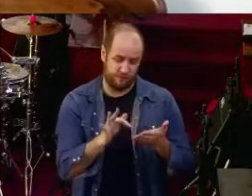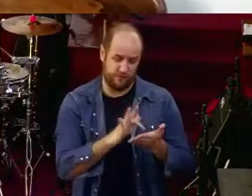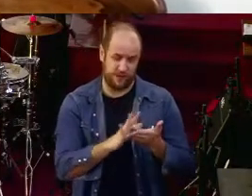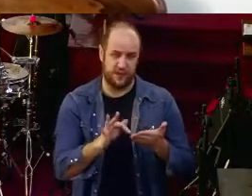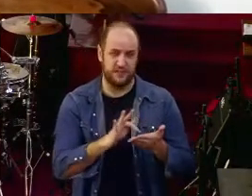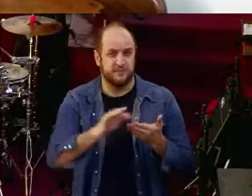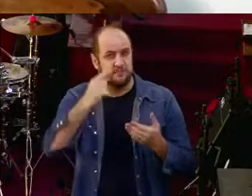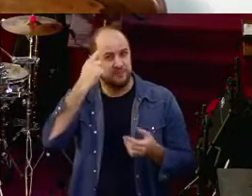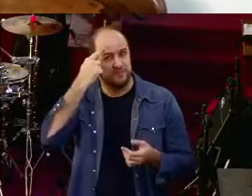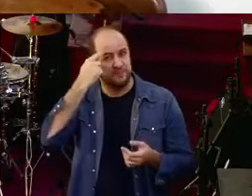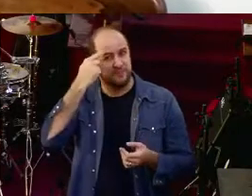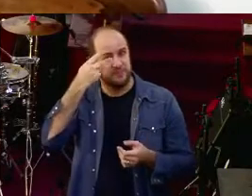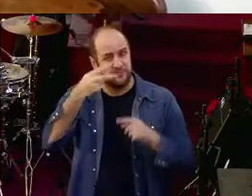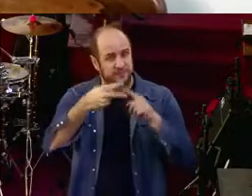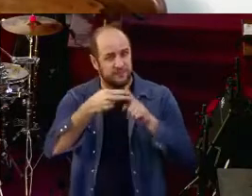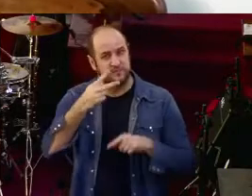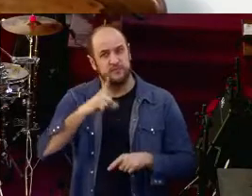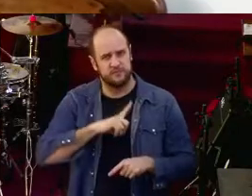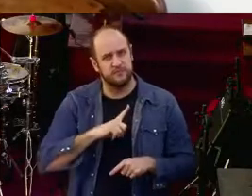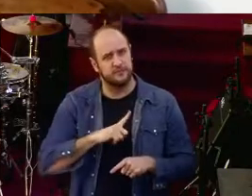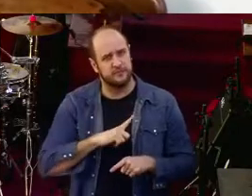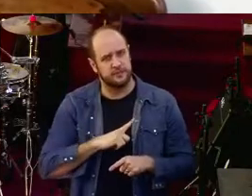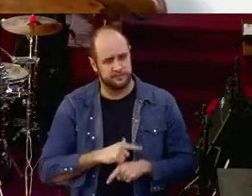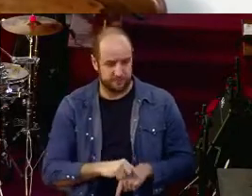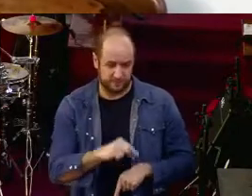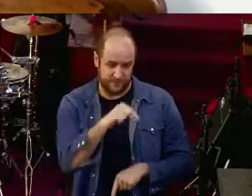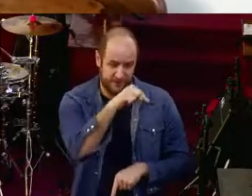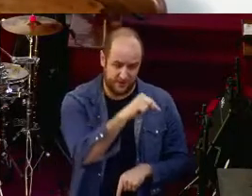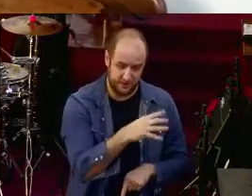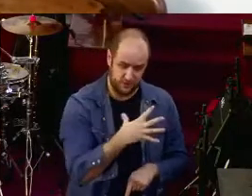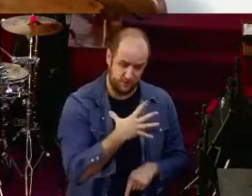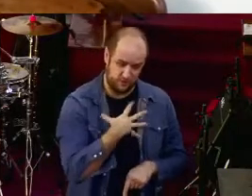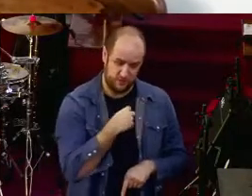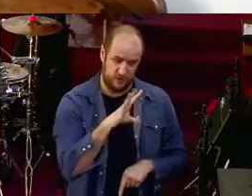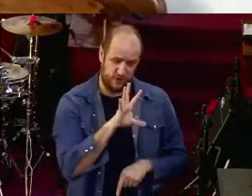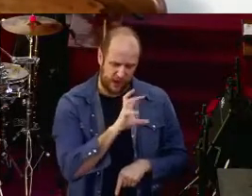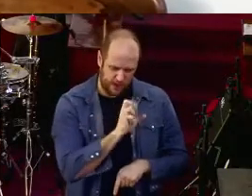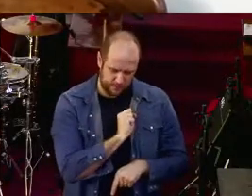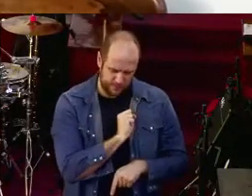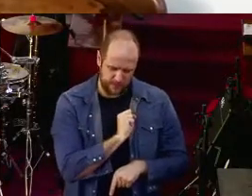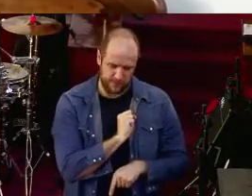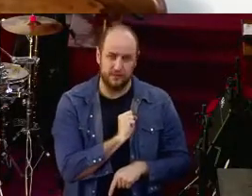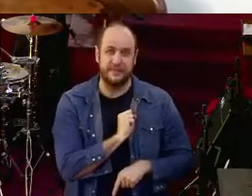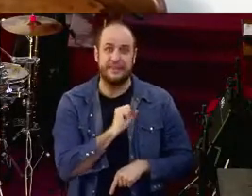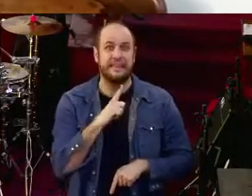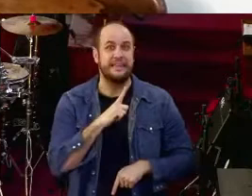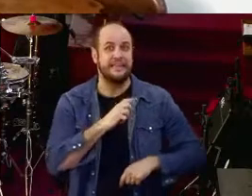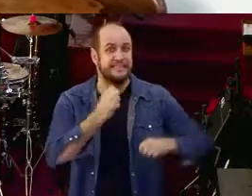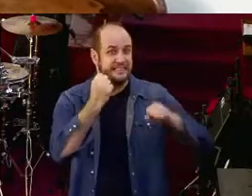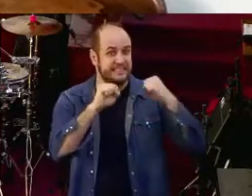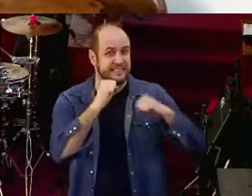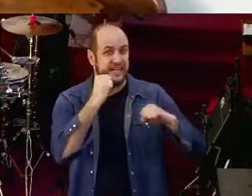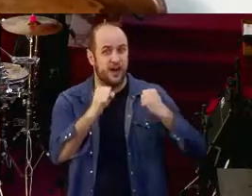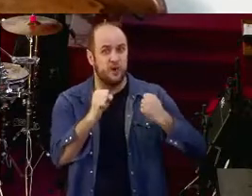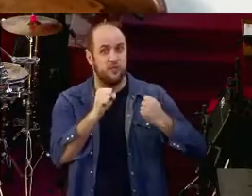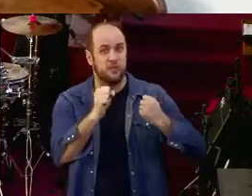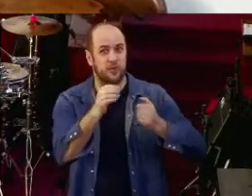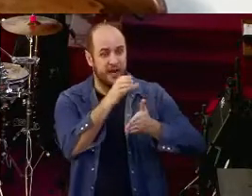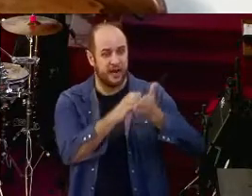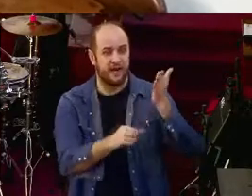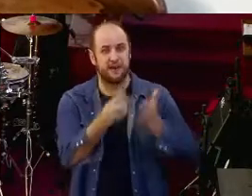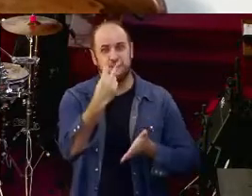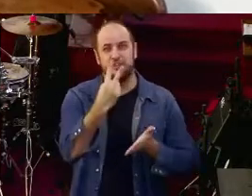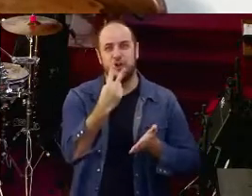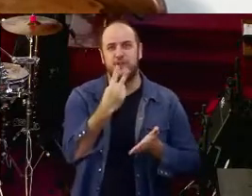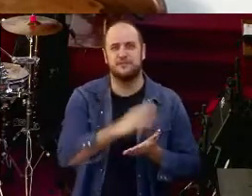dois pensamentos. Este é o meu Filho amado, vem de um salmo, o Salmo 2. Bom, não precisa abrir, mas só